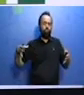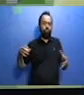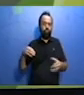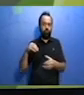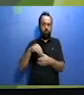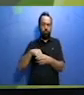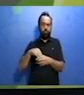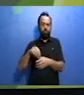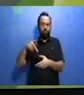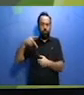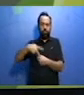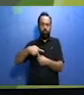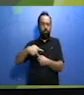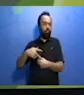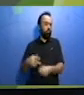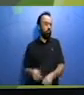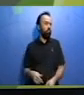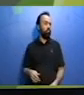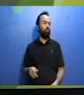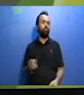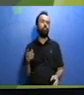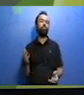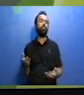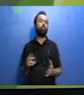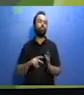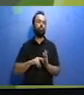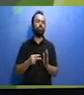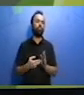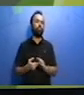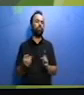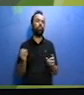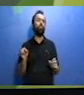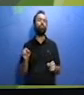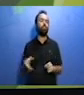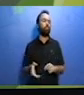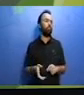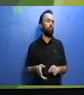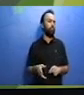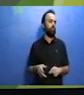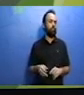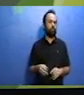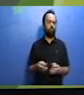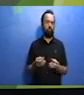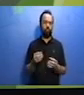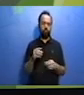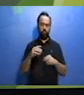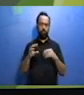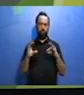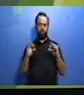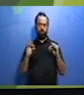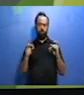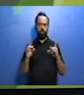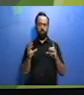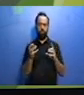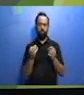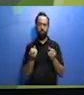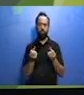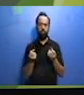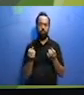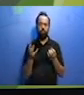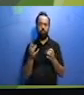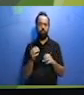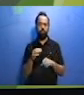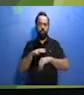mundo. O que é o petróleo? O petróleo ele é um líquido viscoso, ele apresenta